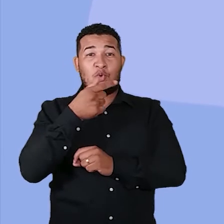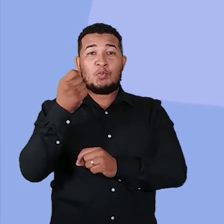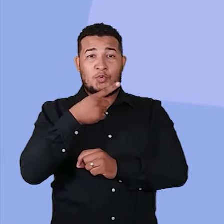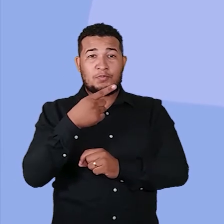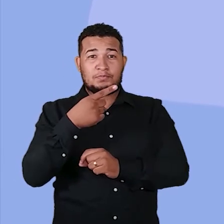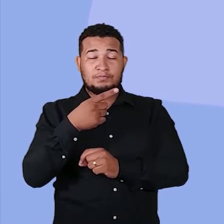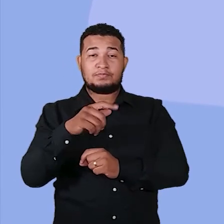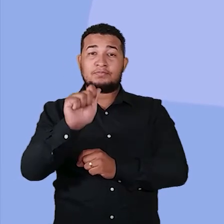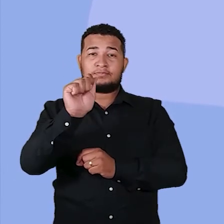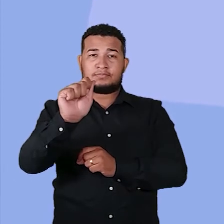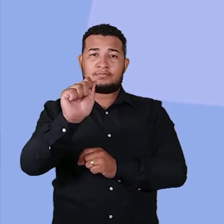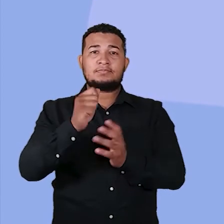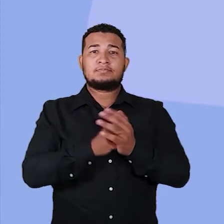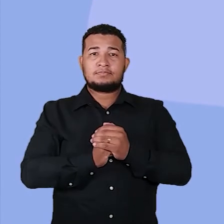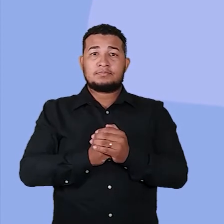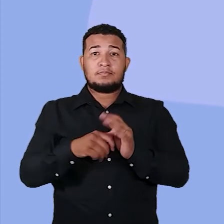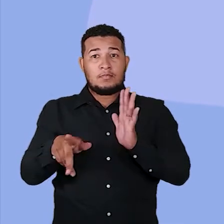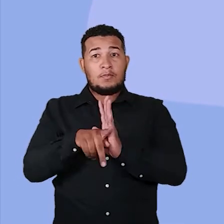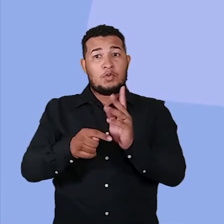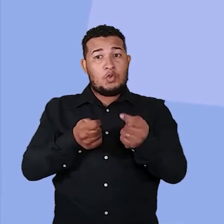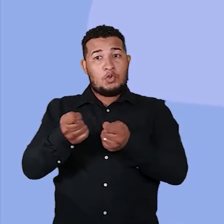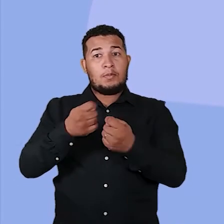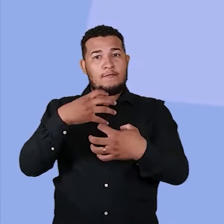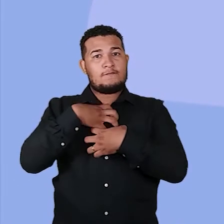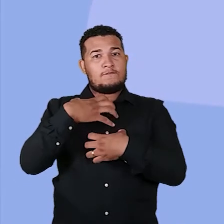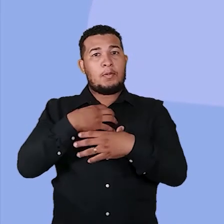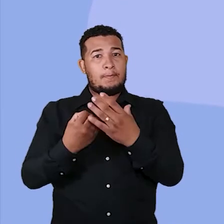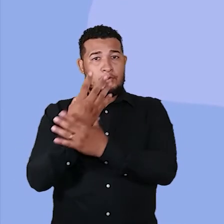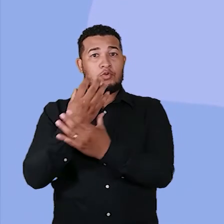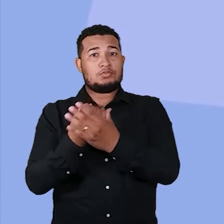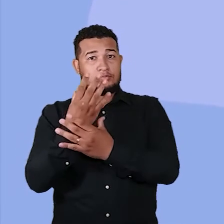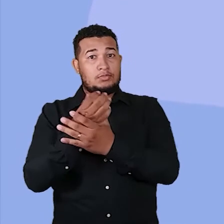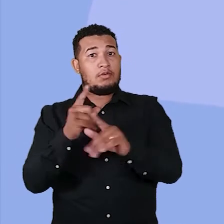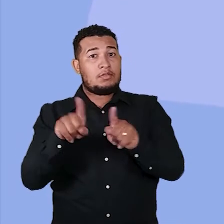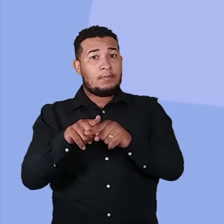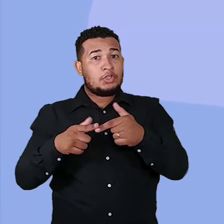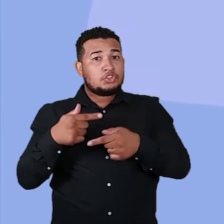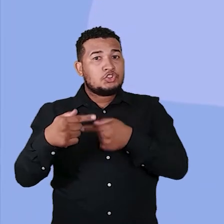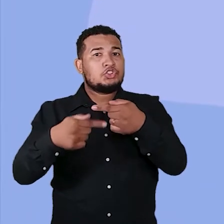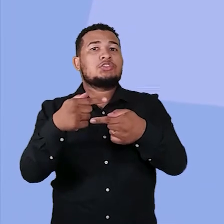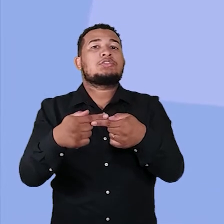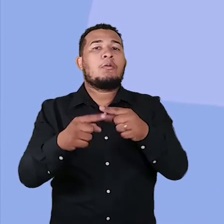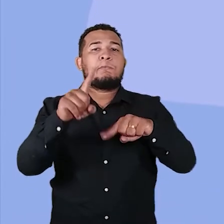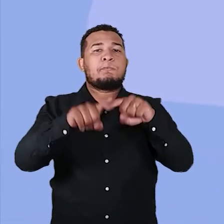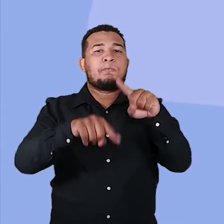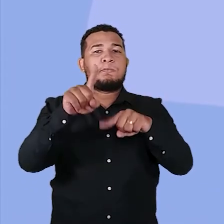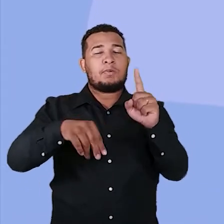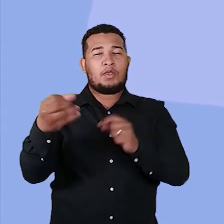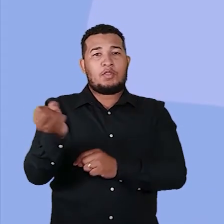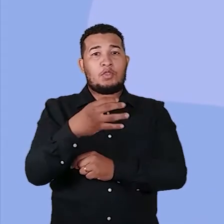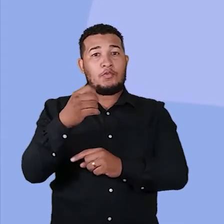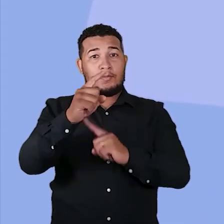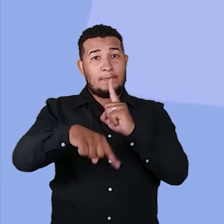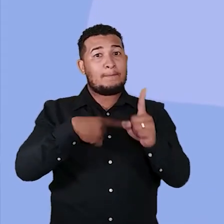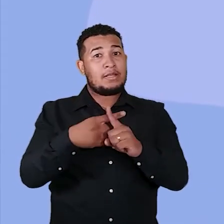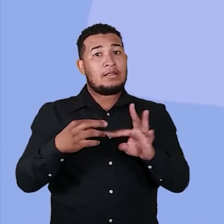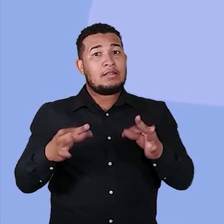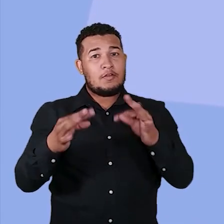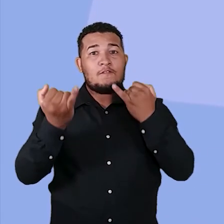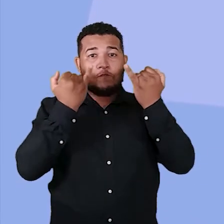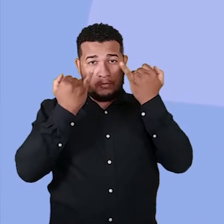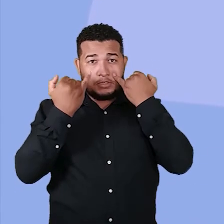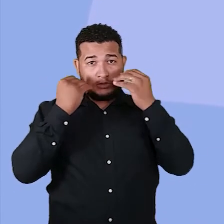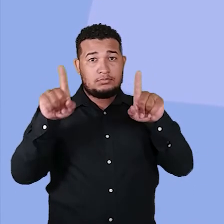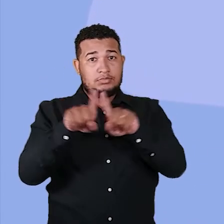efeito de humor. Letra A: o domínio dos modos de produção e a geração de novas ferramentas com a tecnologia